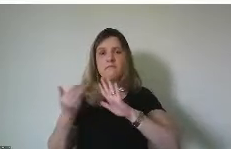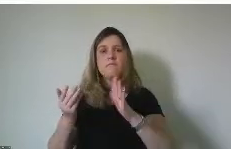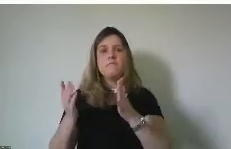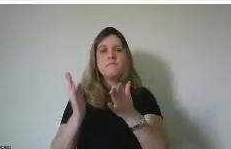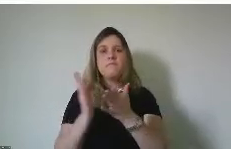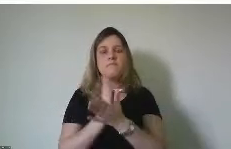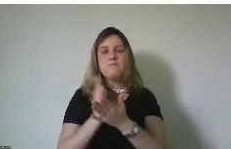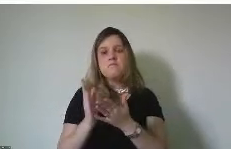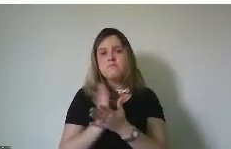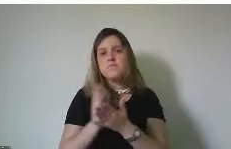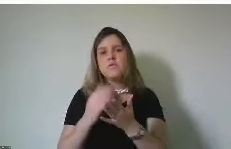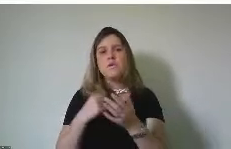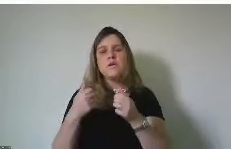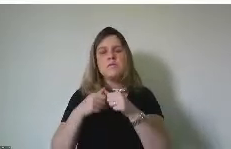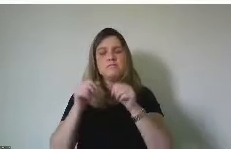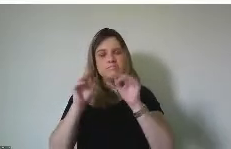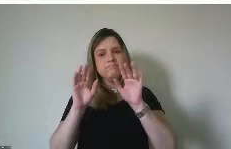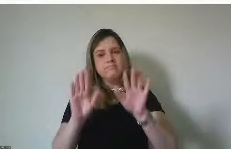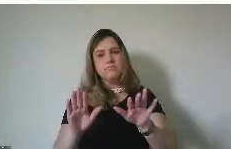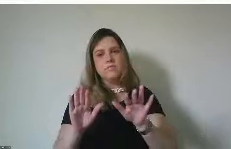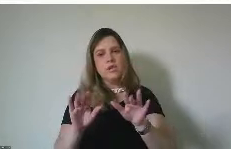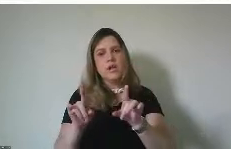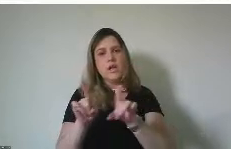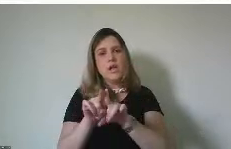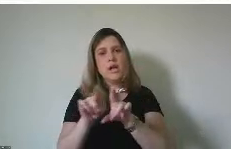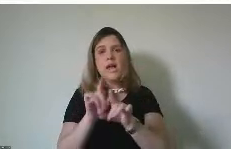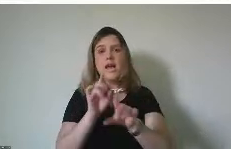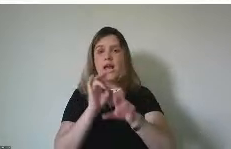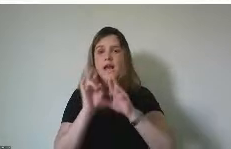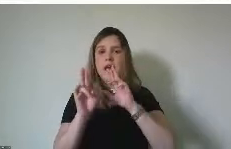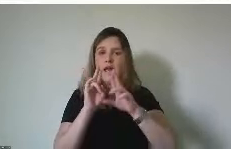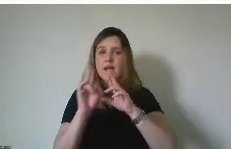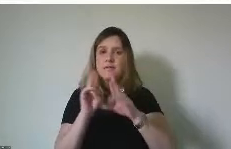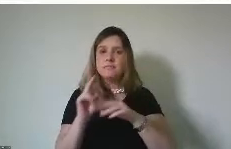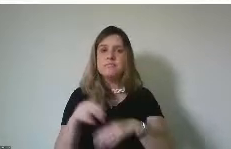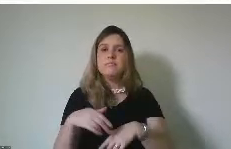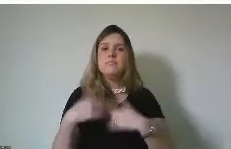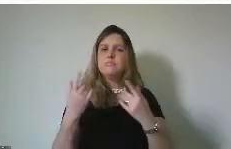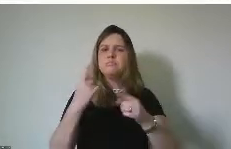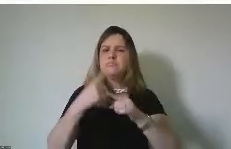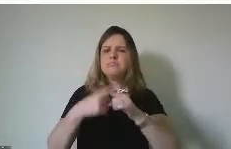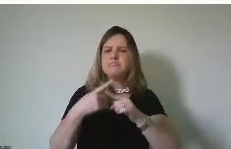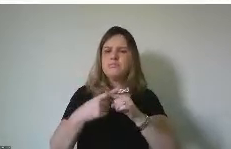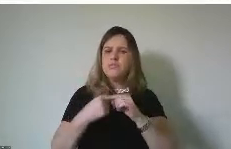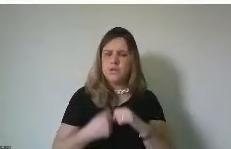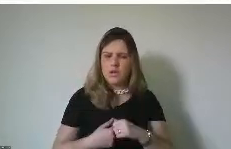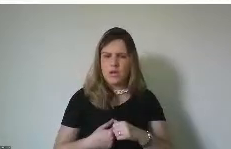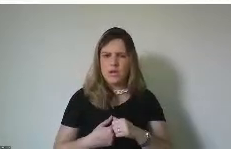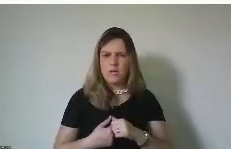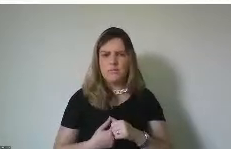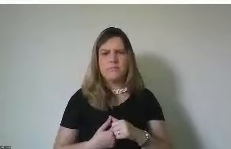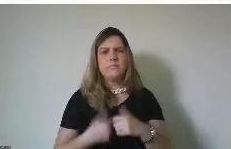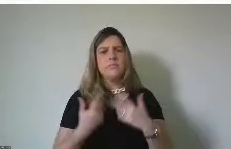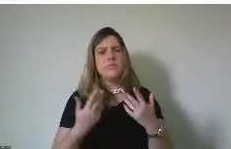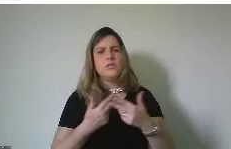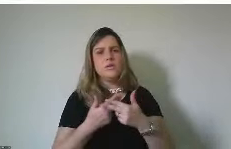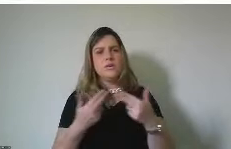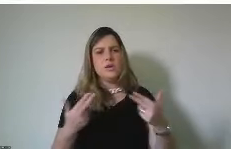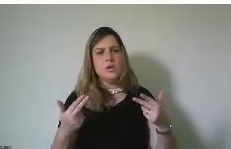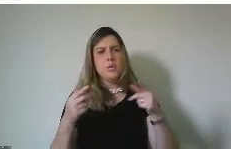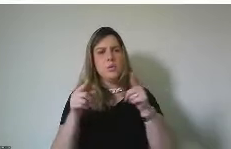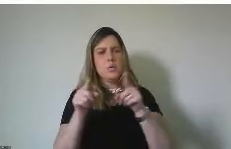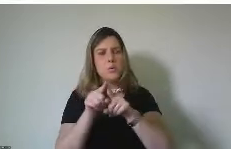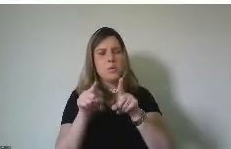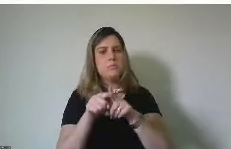transmissão e alta tensão e a resposta é não porque porque os investimentos em transmissão em alta tensão Eles